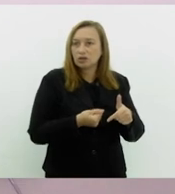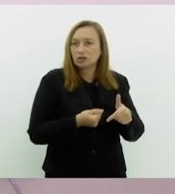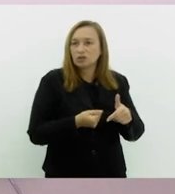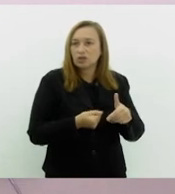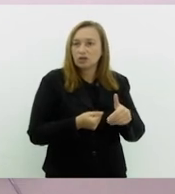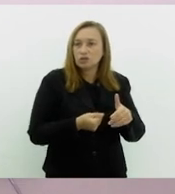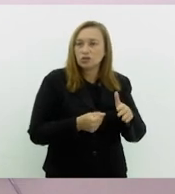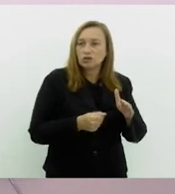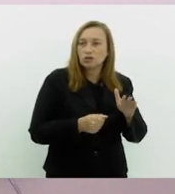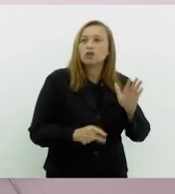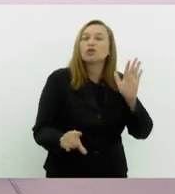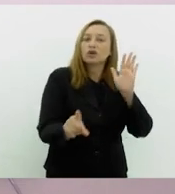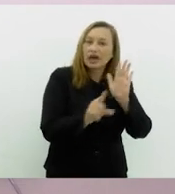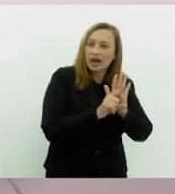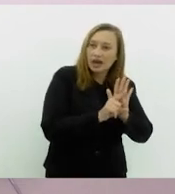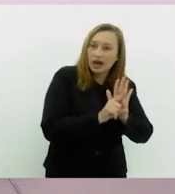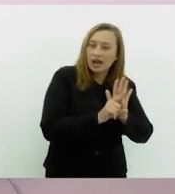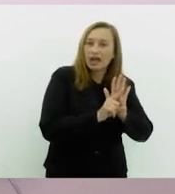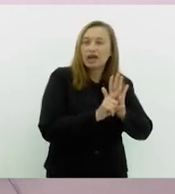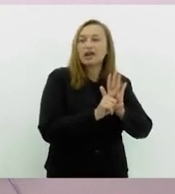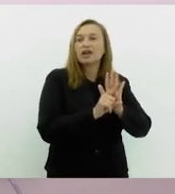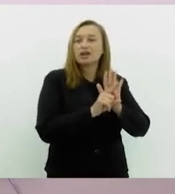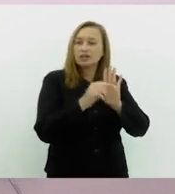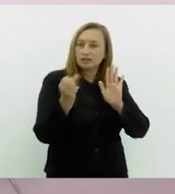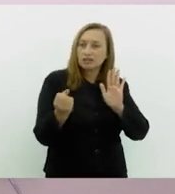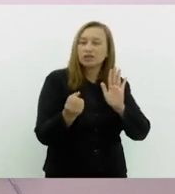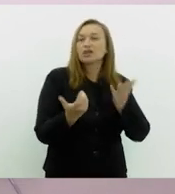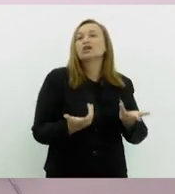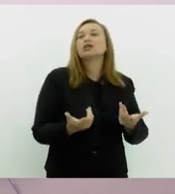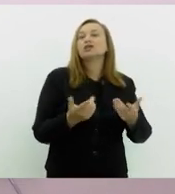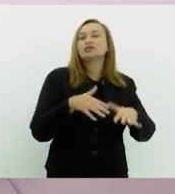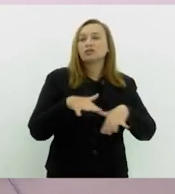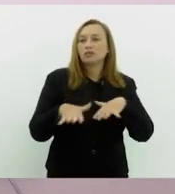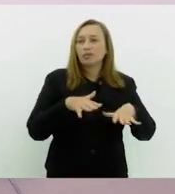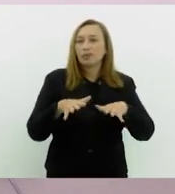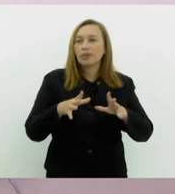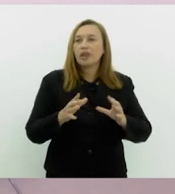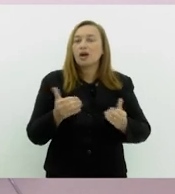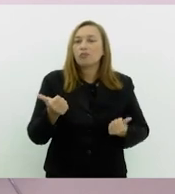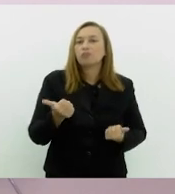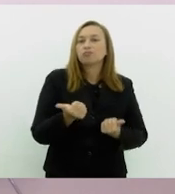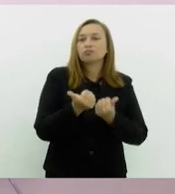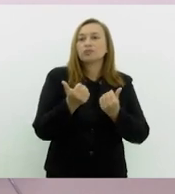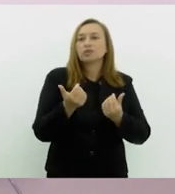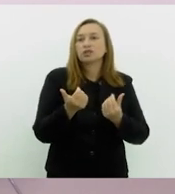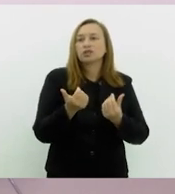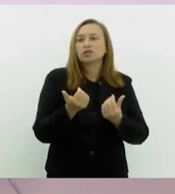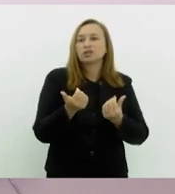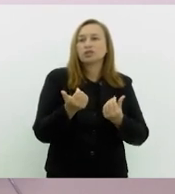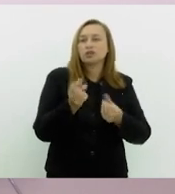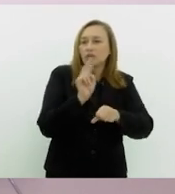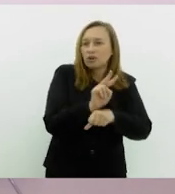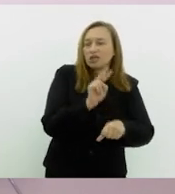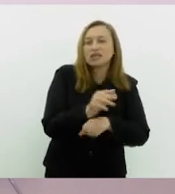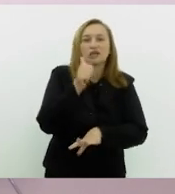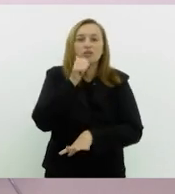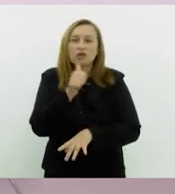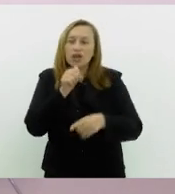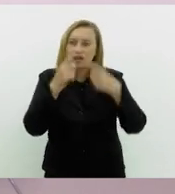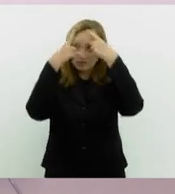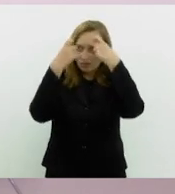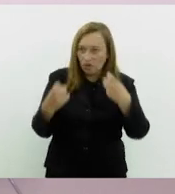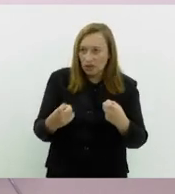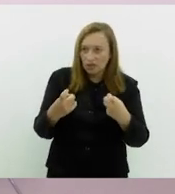o que é preconizado pela legislação e pela OIT, mobilização da rede de proteção à mulher em face da expressão das violências e as